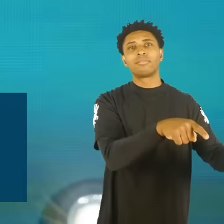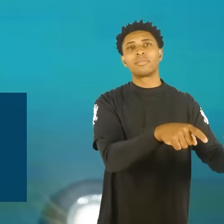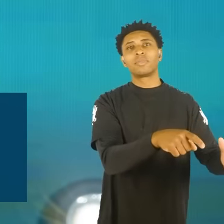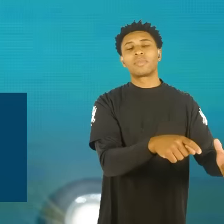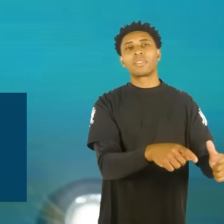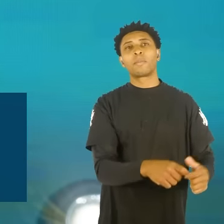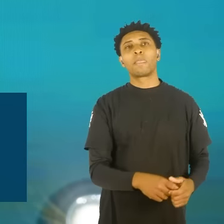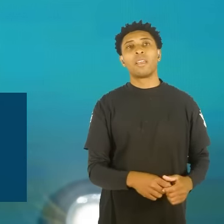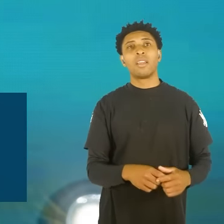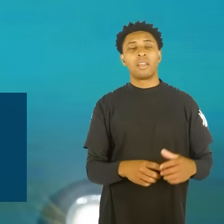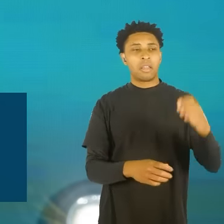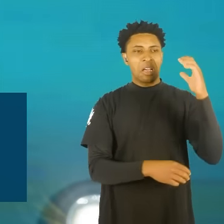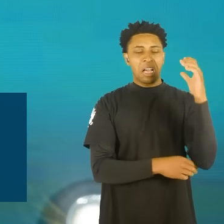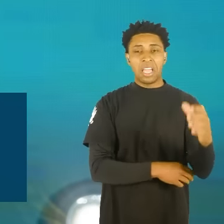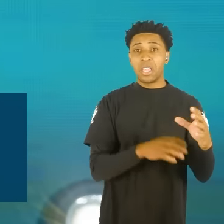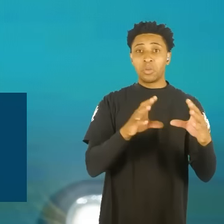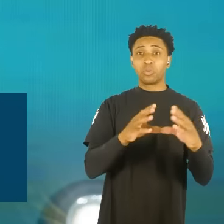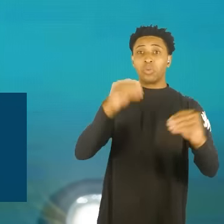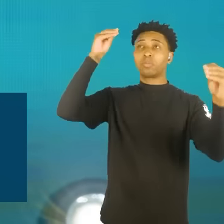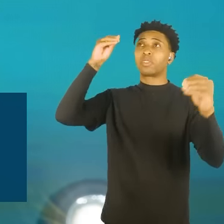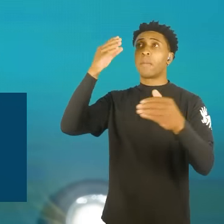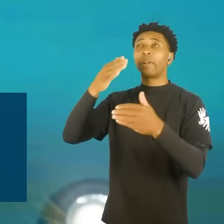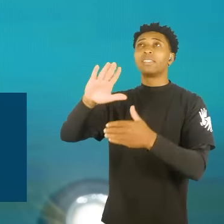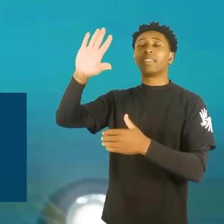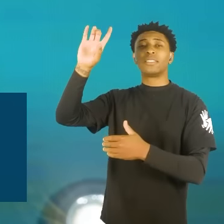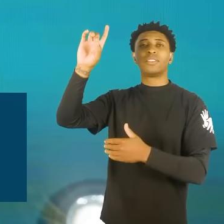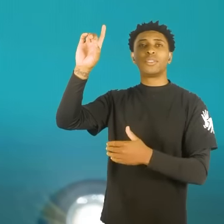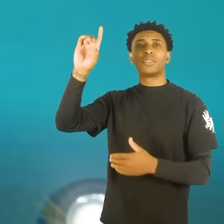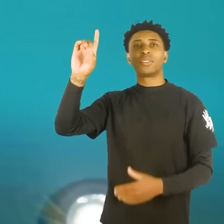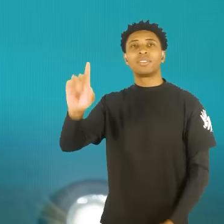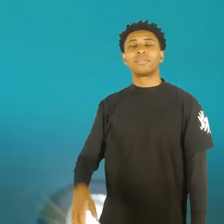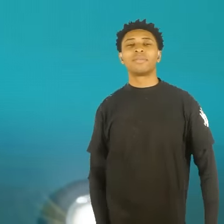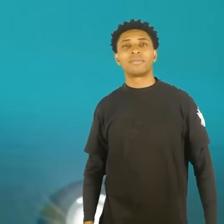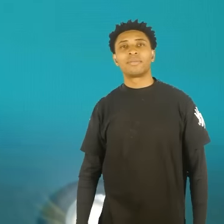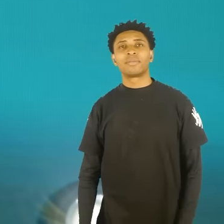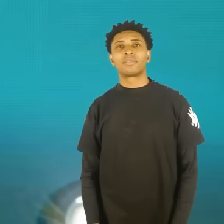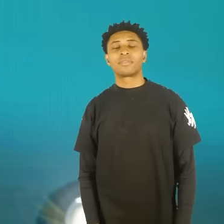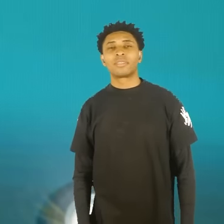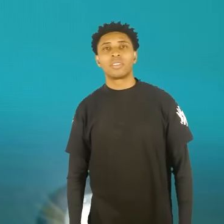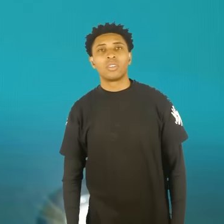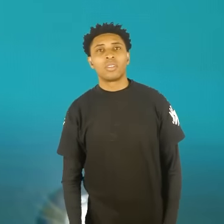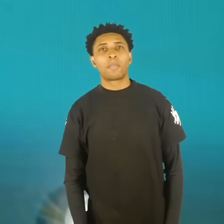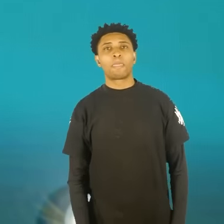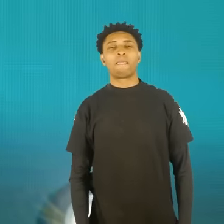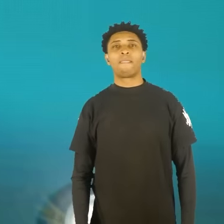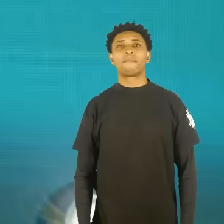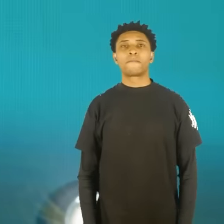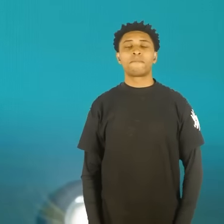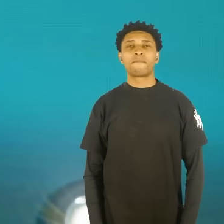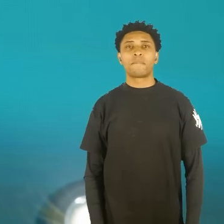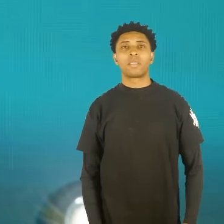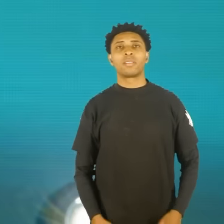Saiu Caim diante da face de Deus. Você pode ler a Bíblia de trás para frente, de frente para trás, você nunca mais vai ver